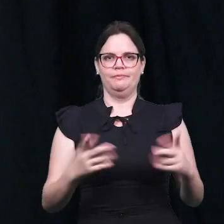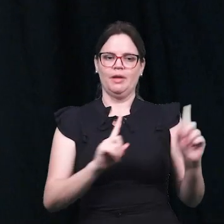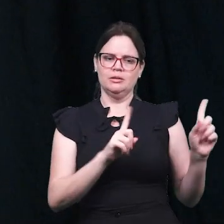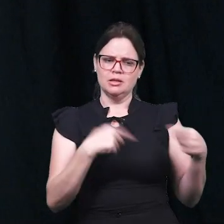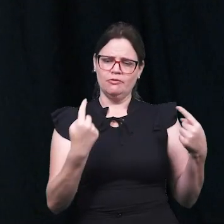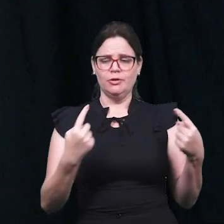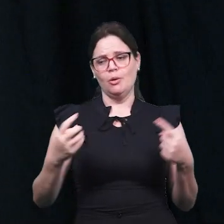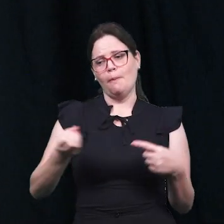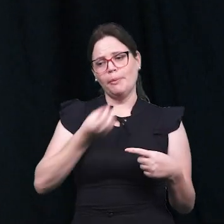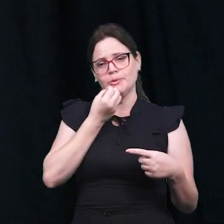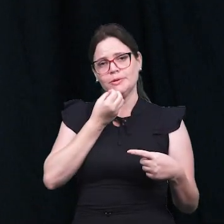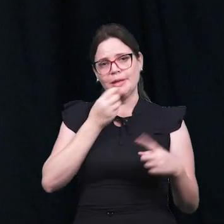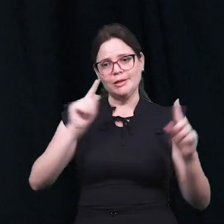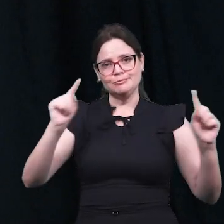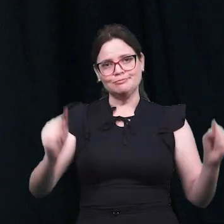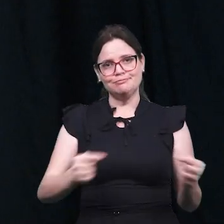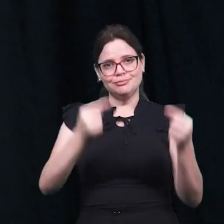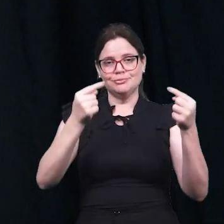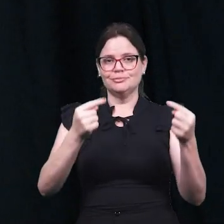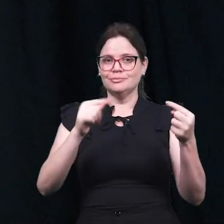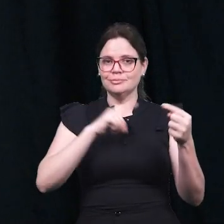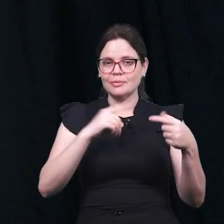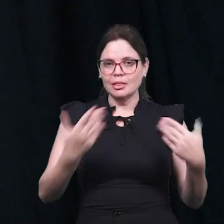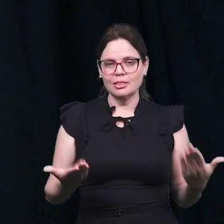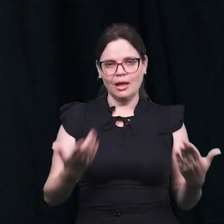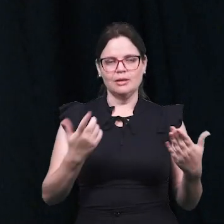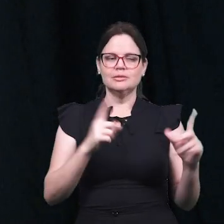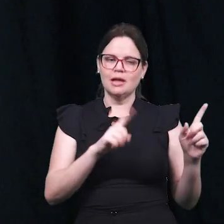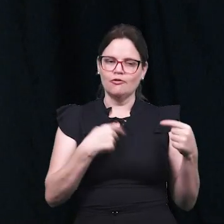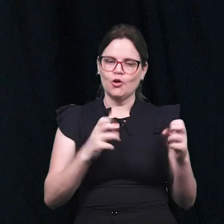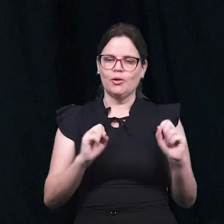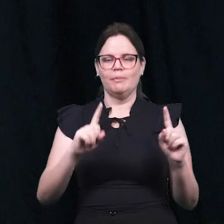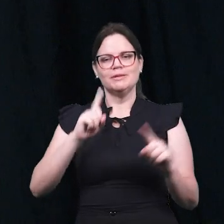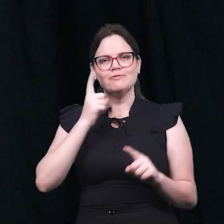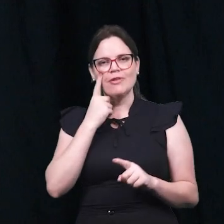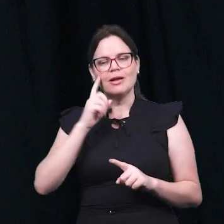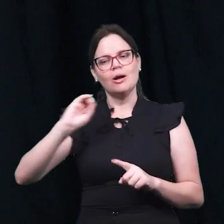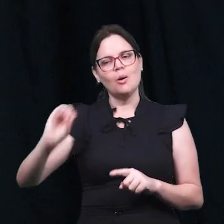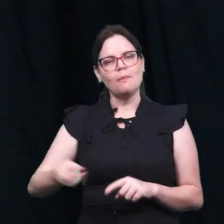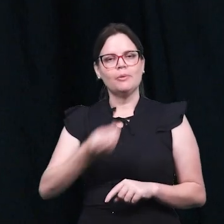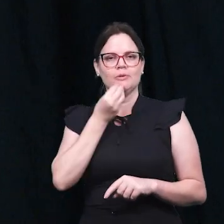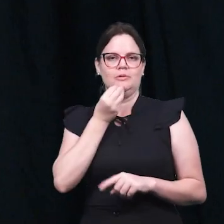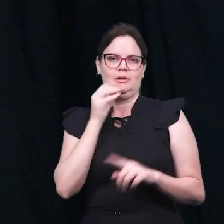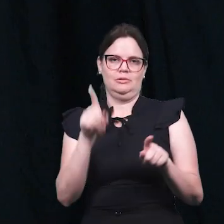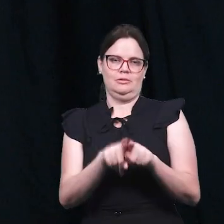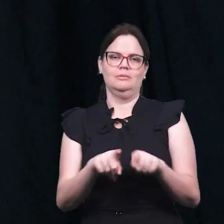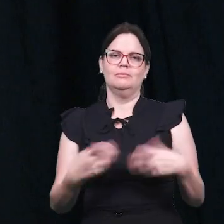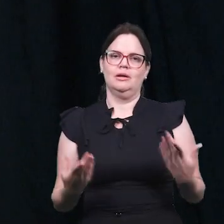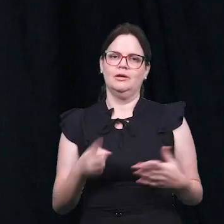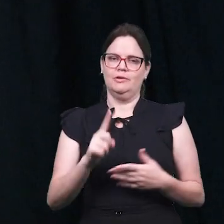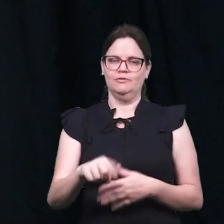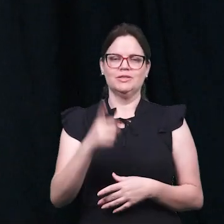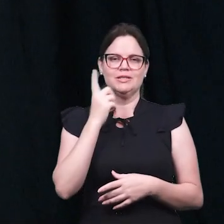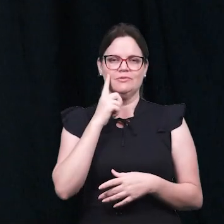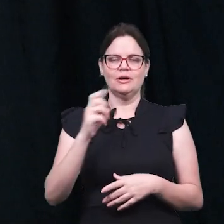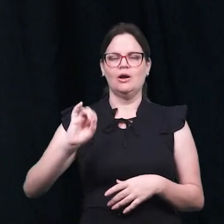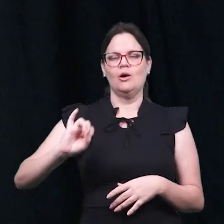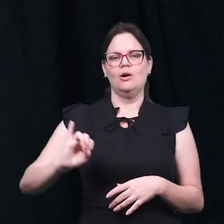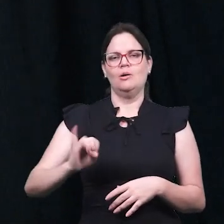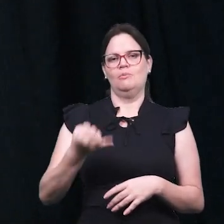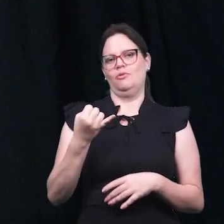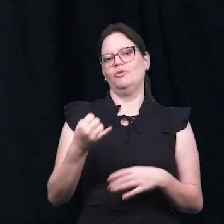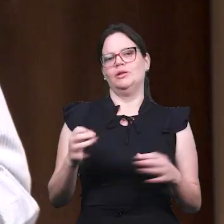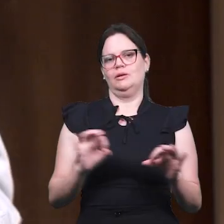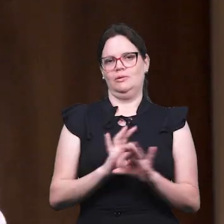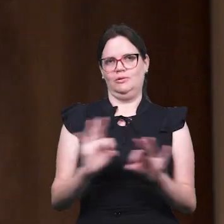inversa, oportunidade. Se você tiver essa lógica do raciocínio, com certeza o desafio pode transformar para você numa grande oportunidade no